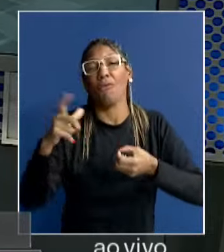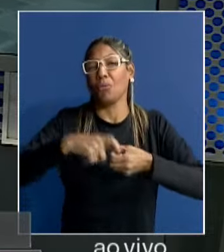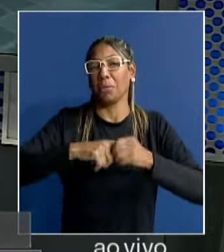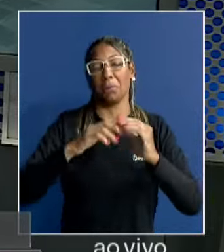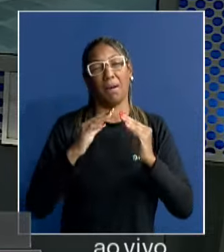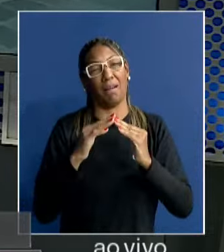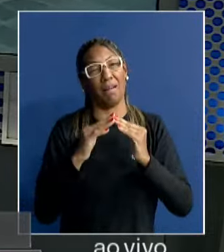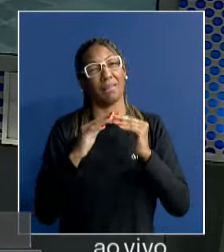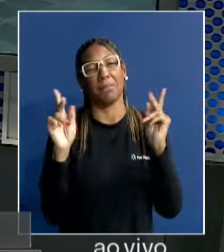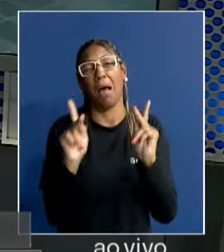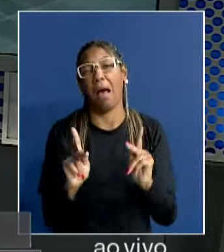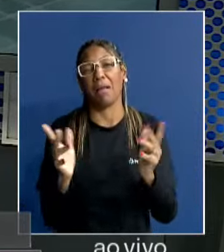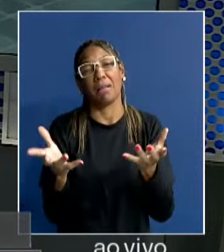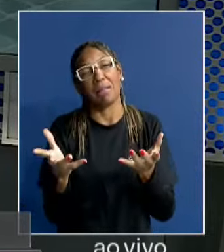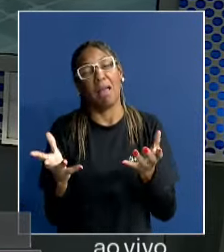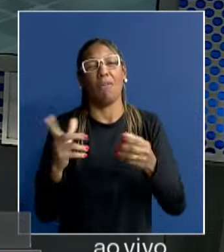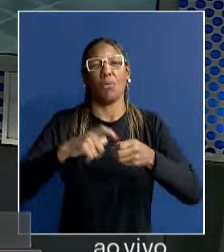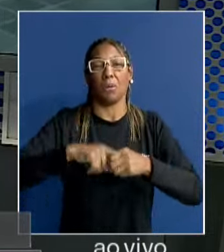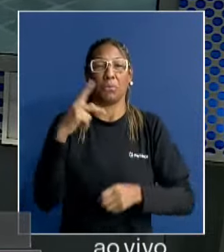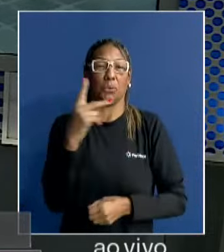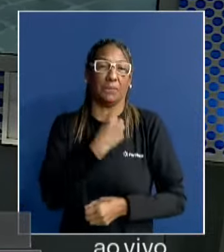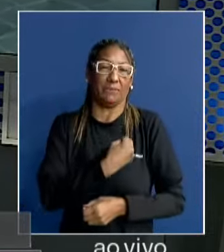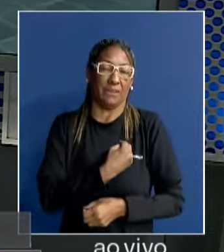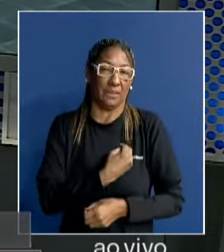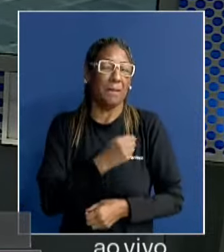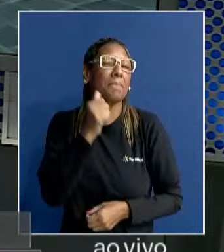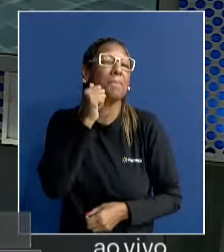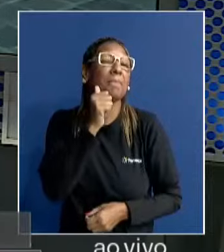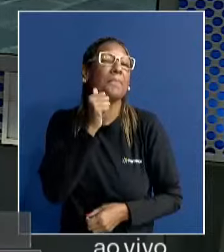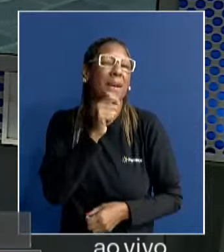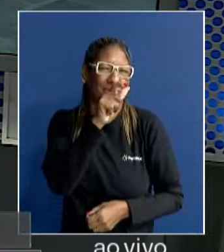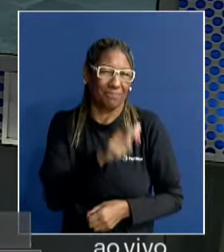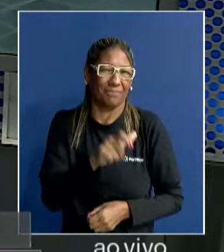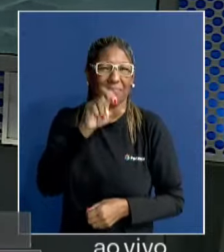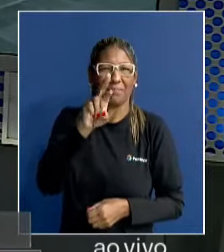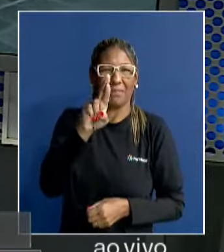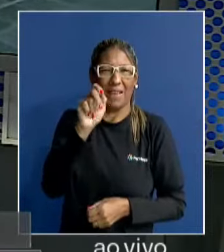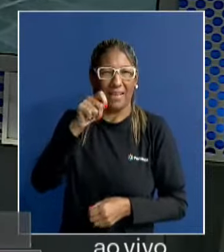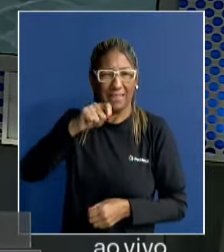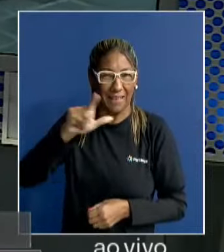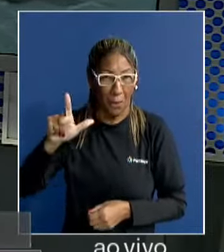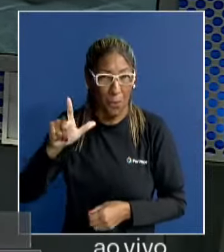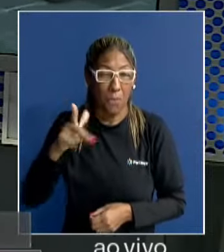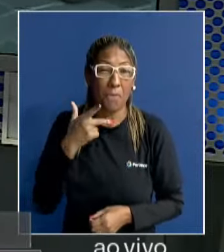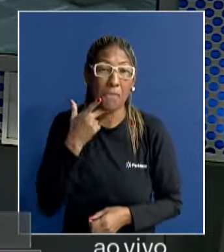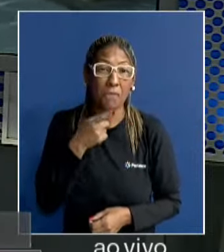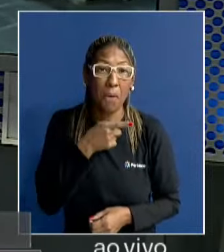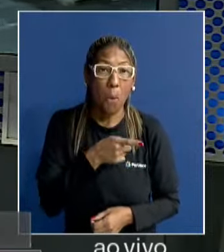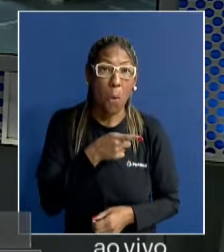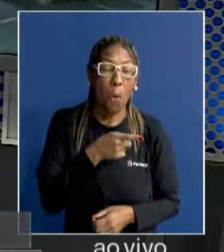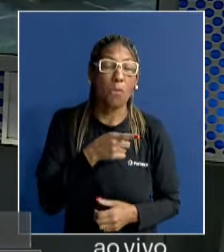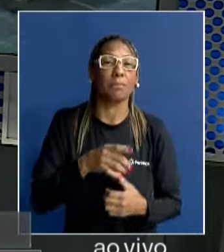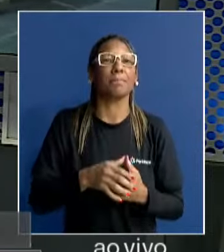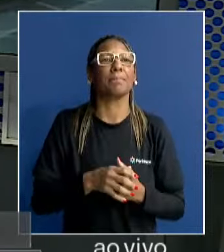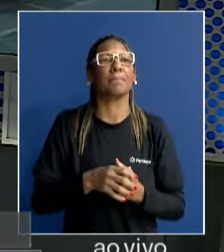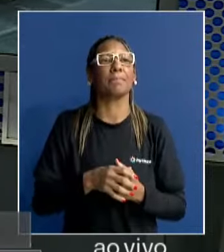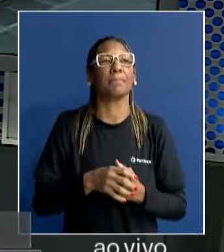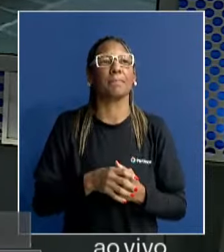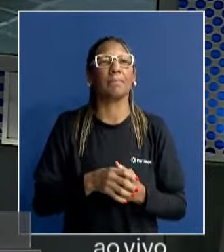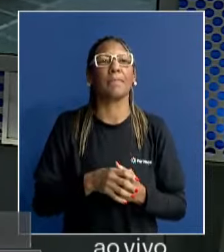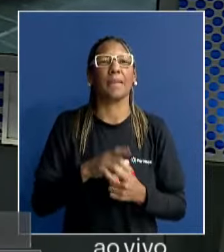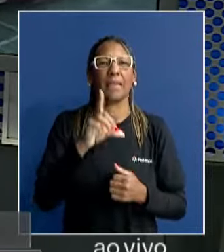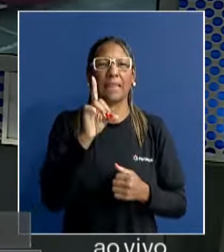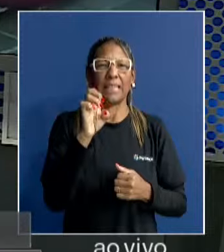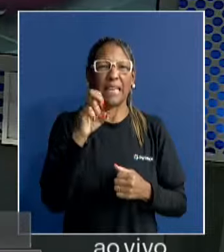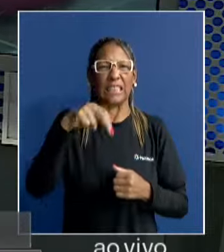voltar para a casinha, para o teto. E o que disse aquela, a dona Raquel, a entrevistada da Gabriela Dias sobre o DENIT, é